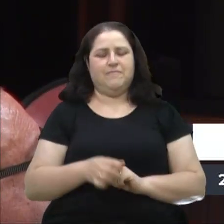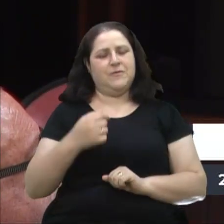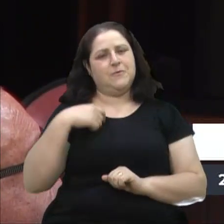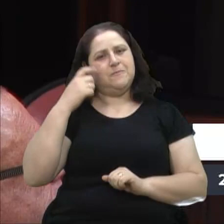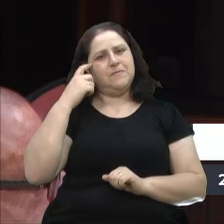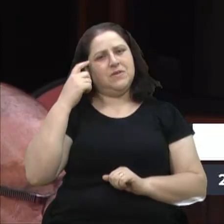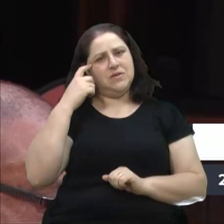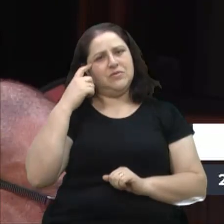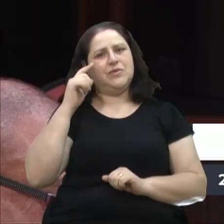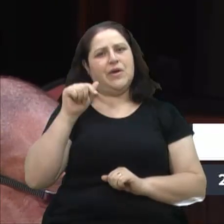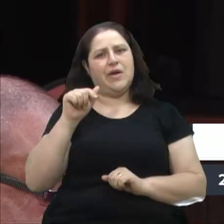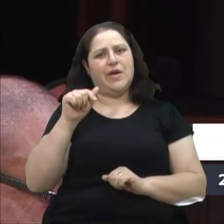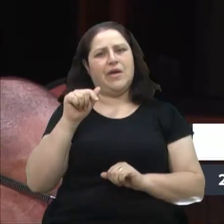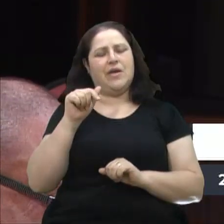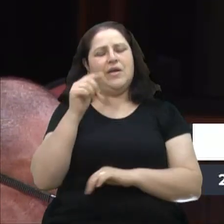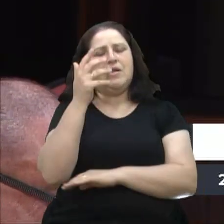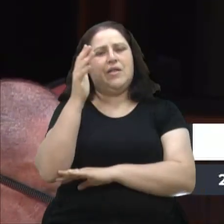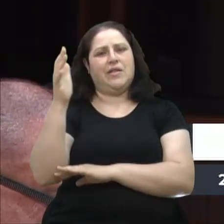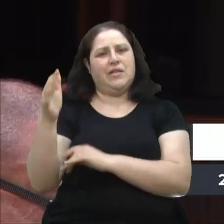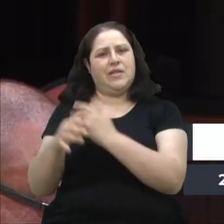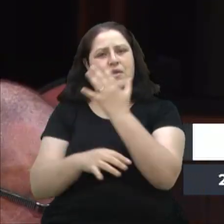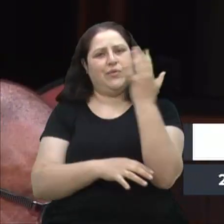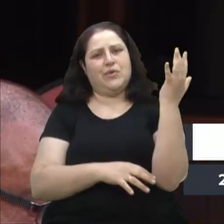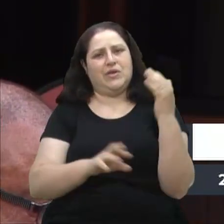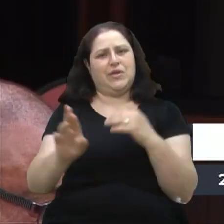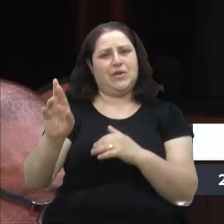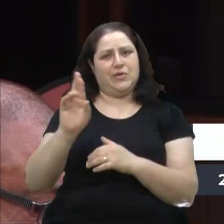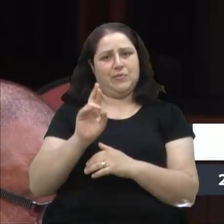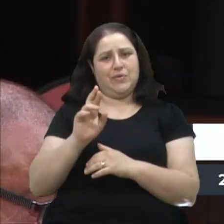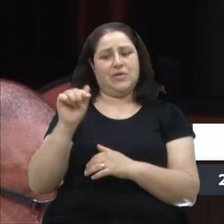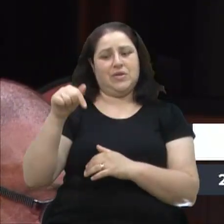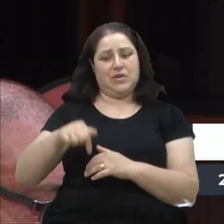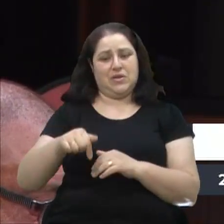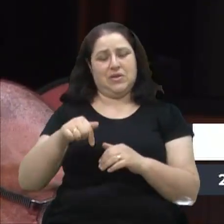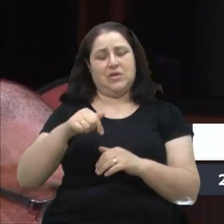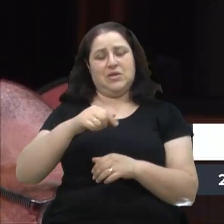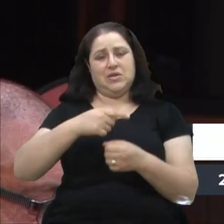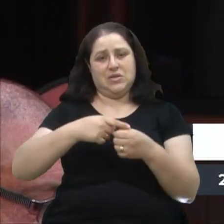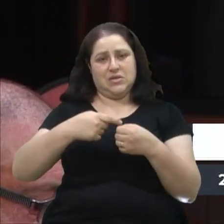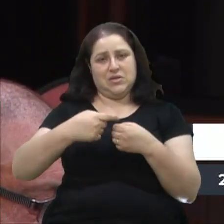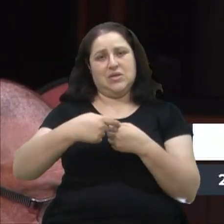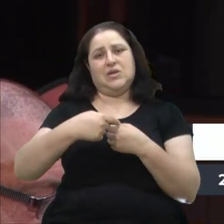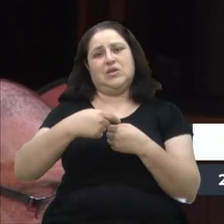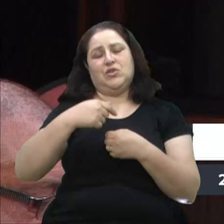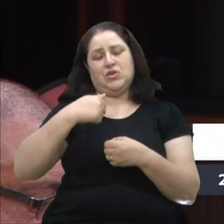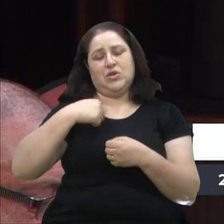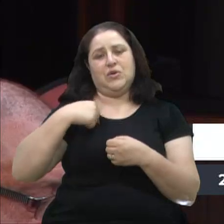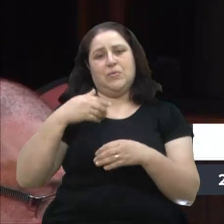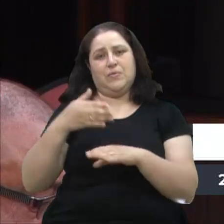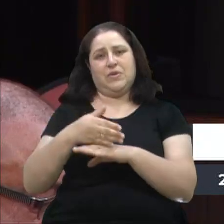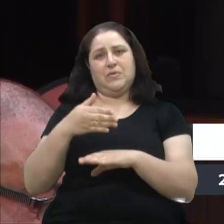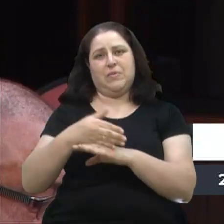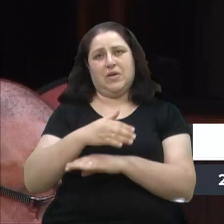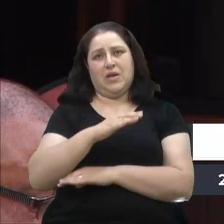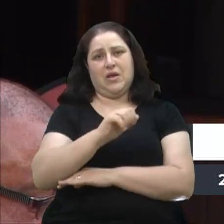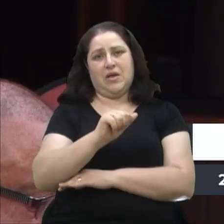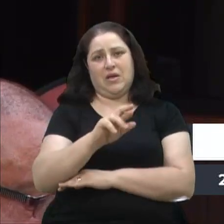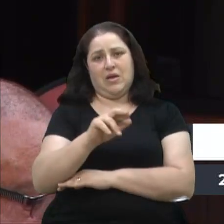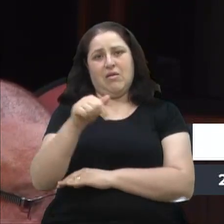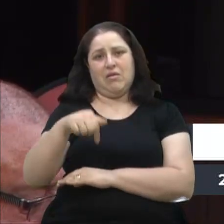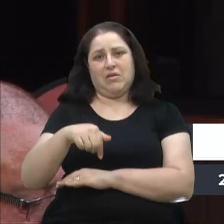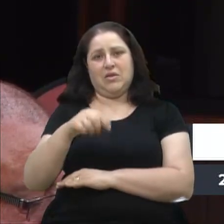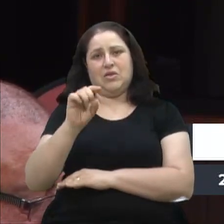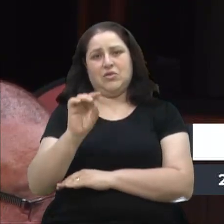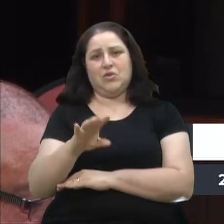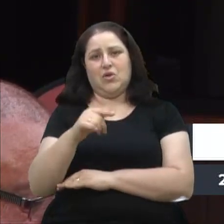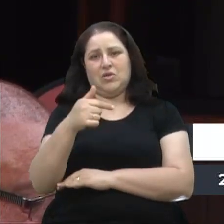Enquanto aqui, a nível municipal, eu participei muito do município do CAR, aqui só 7%